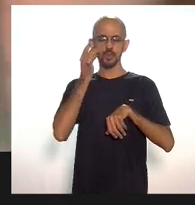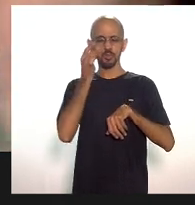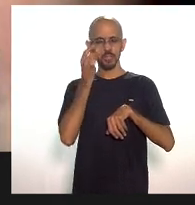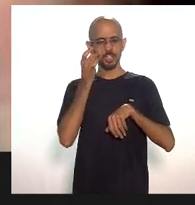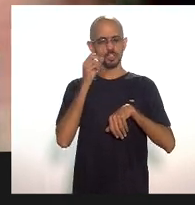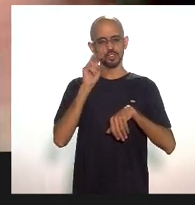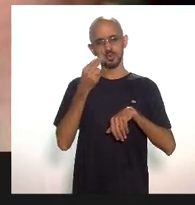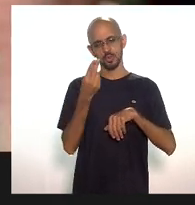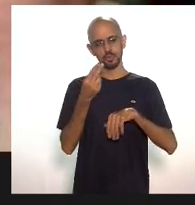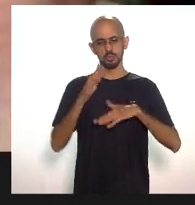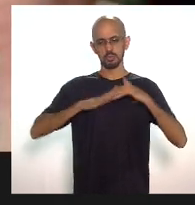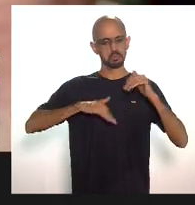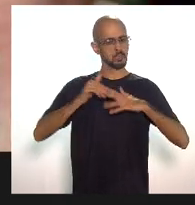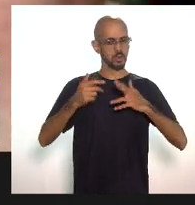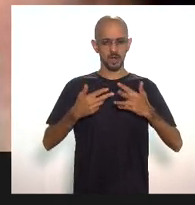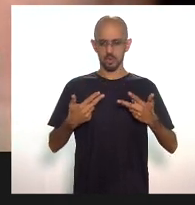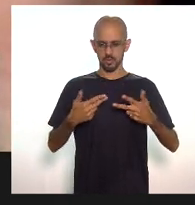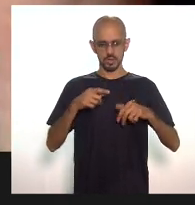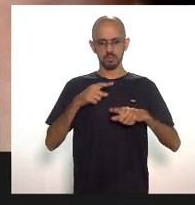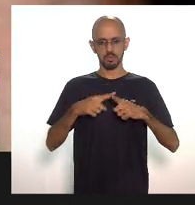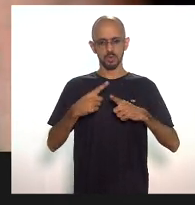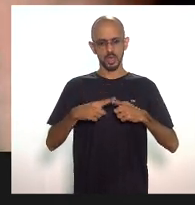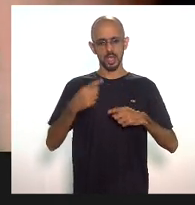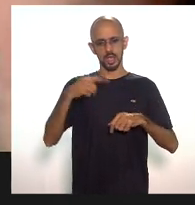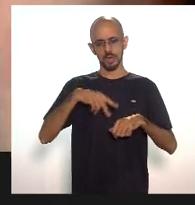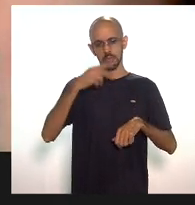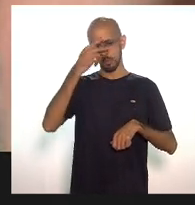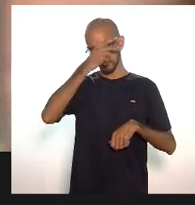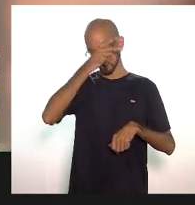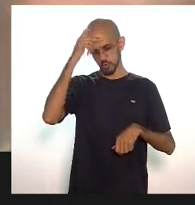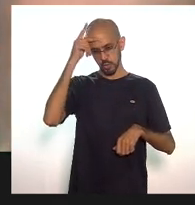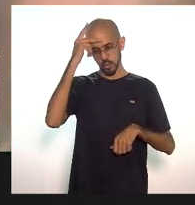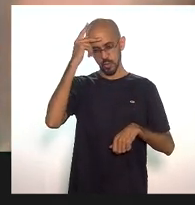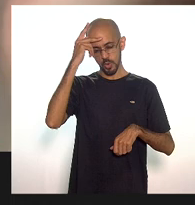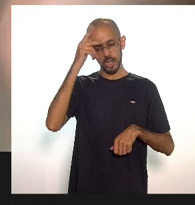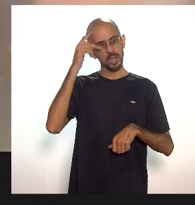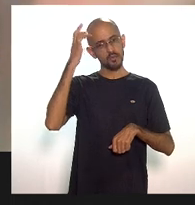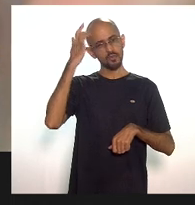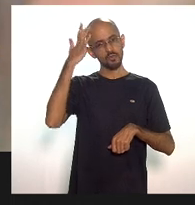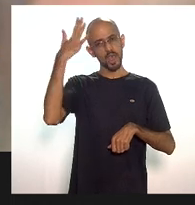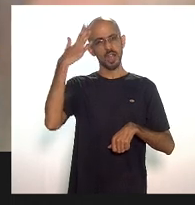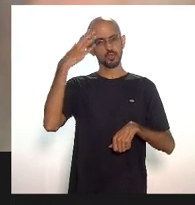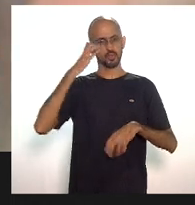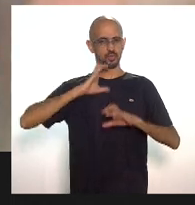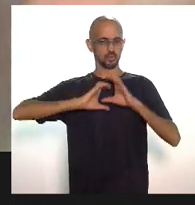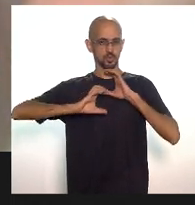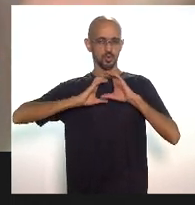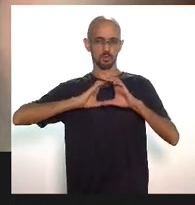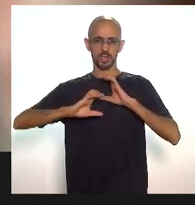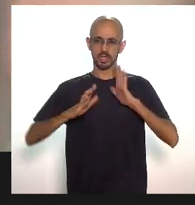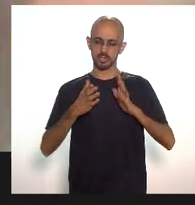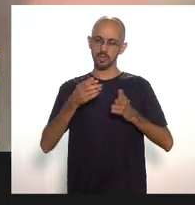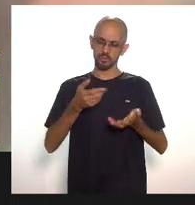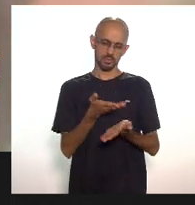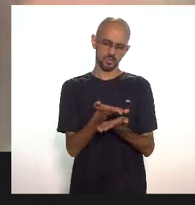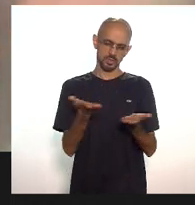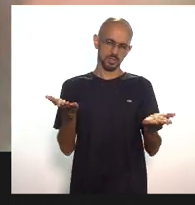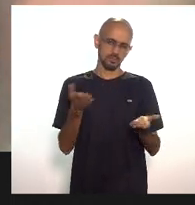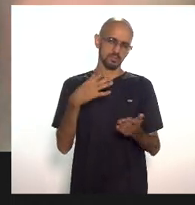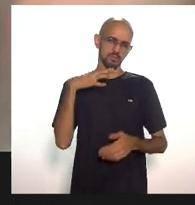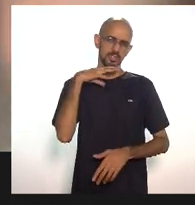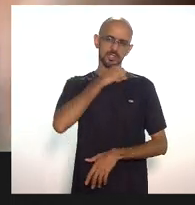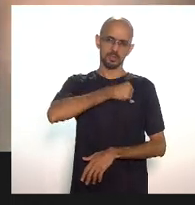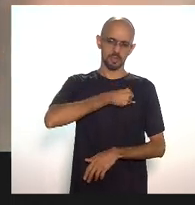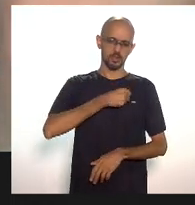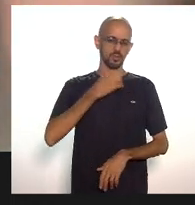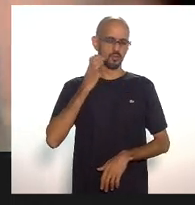Enfim. Né? É uma pessoa extremamente acessível, como vocês perceberam. É muito fácil,